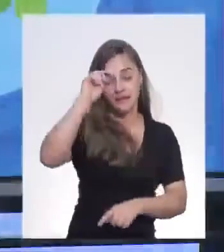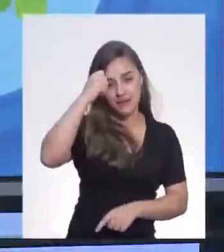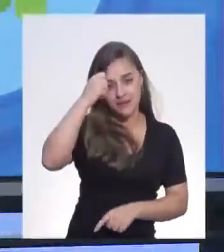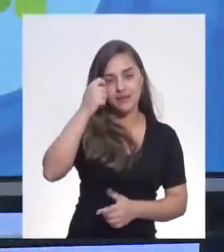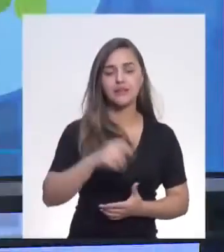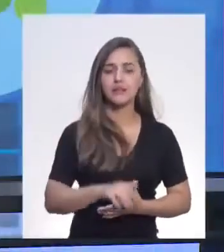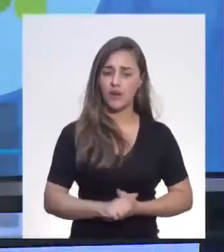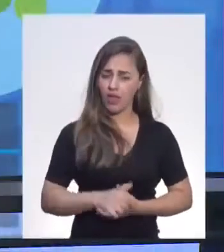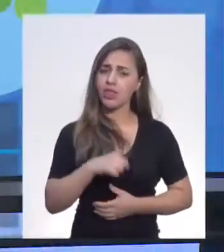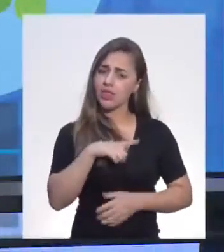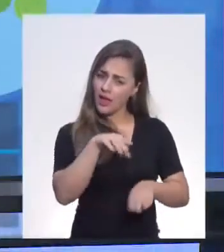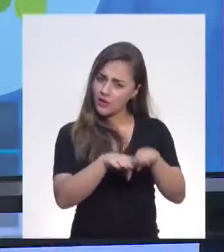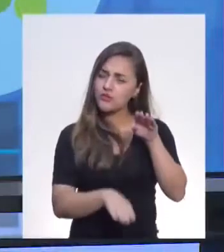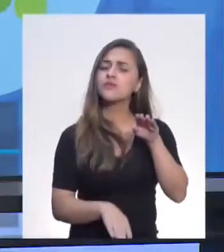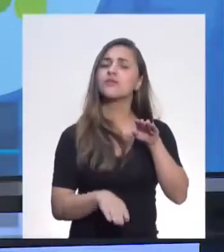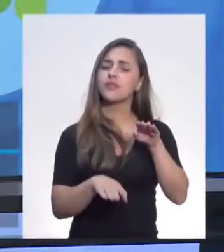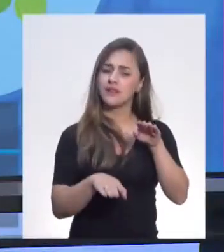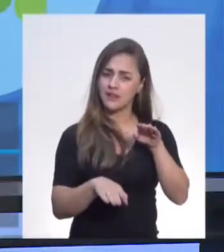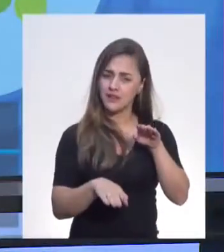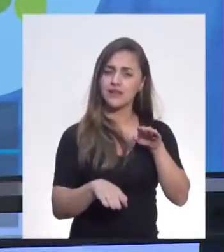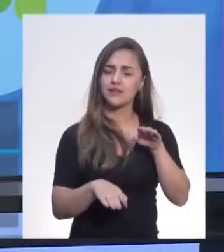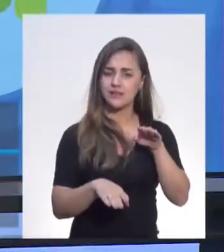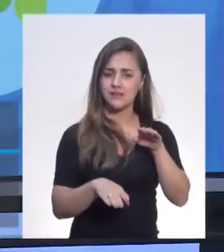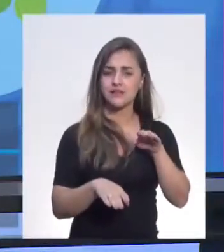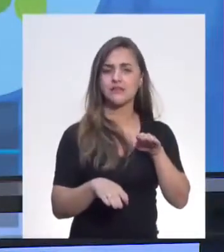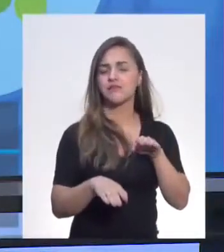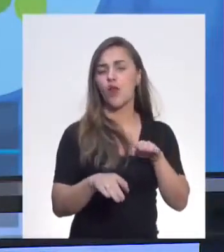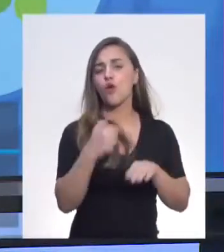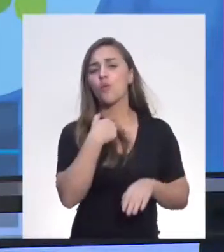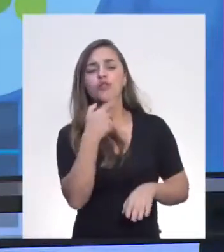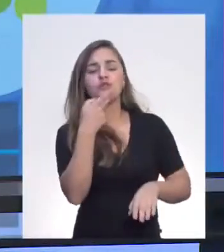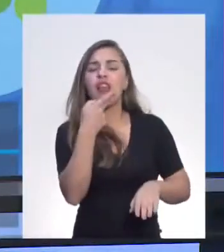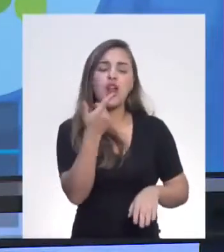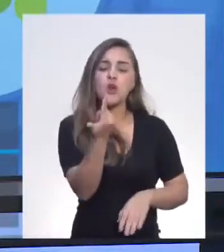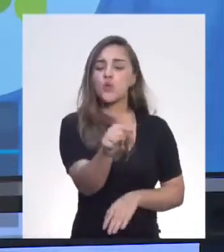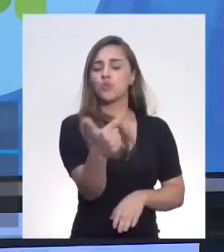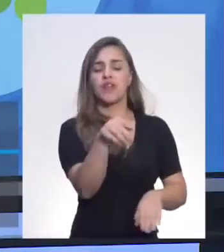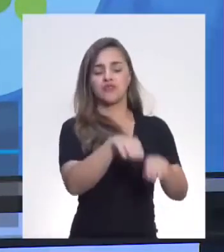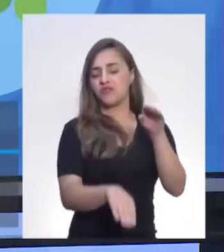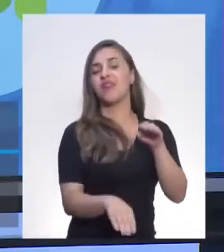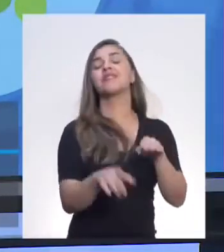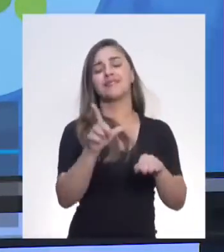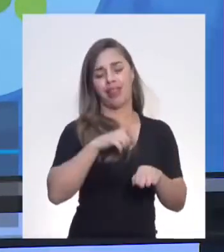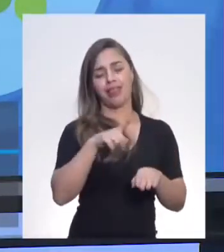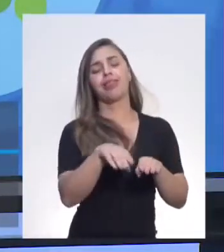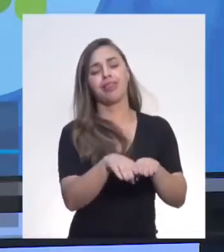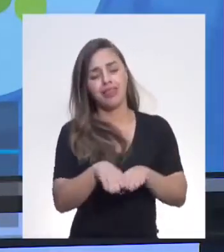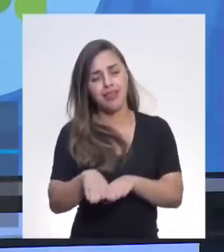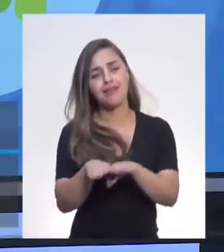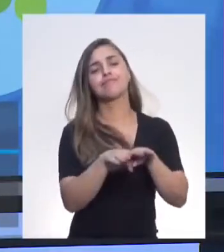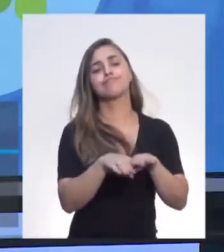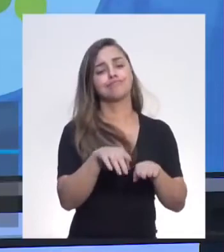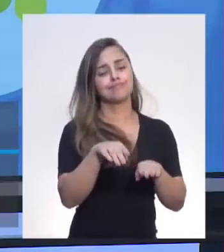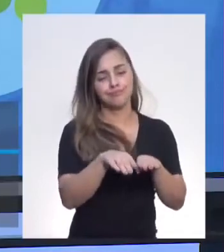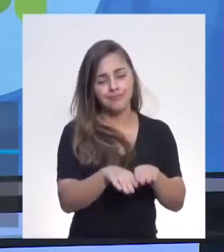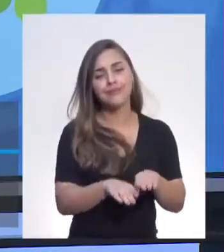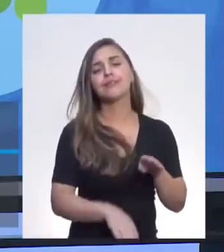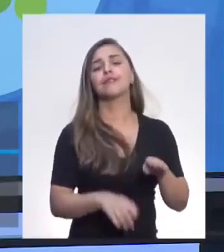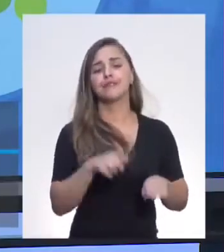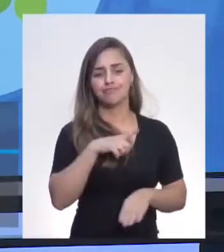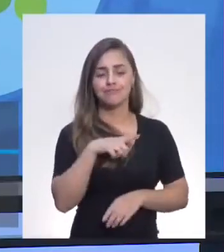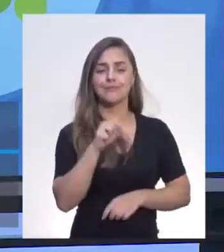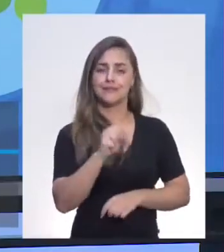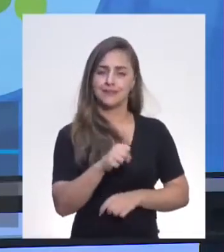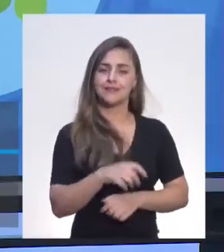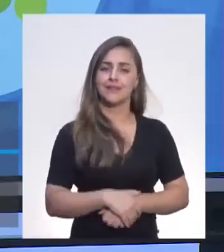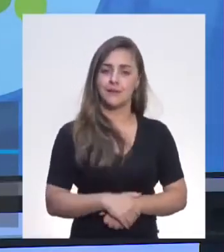ali uma diferenciação entre negros e brancos em relação à violência. Como a Jennifer falou, eu nunca